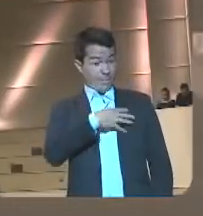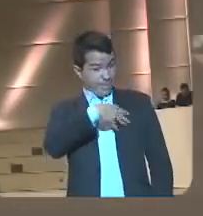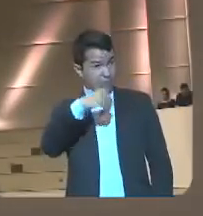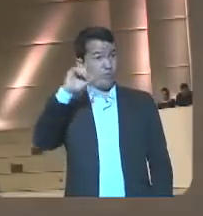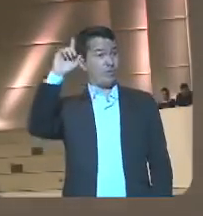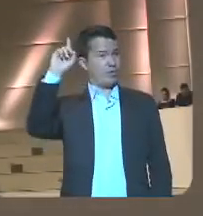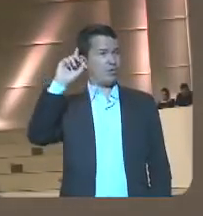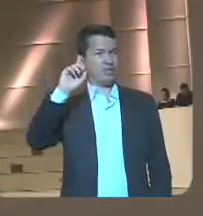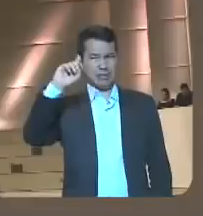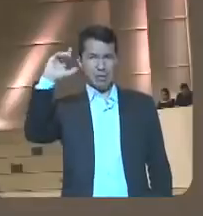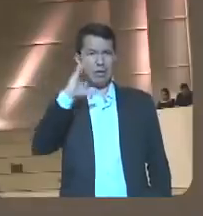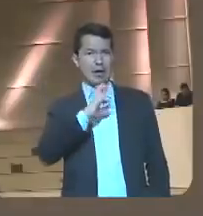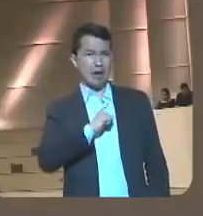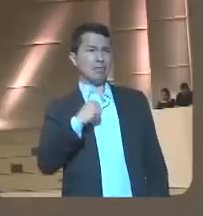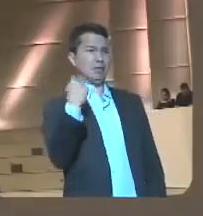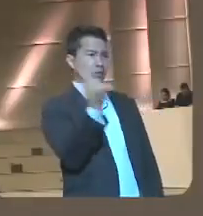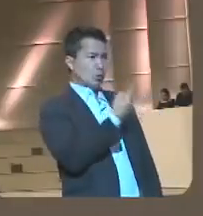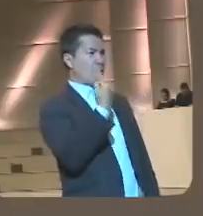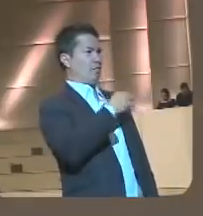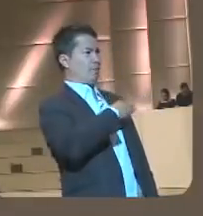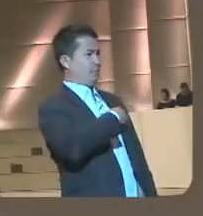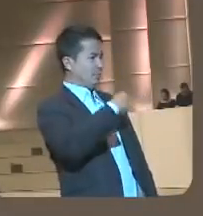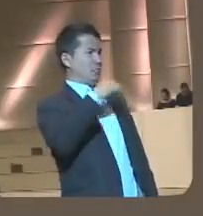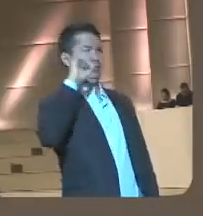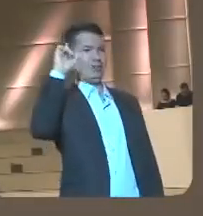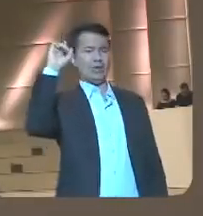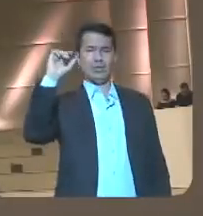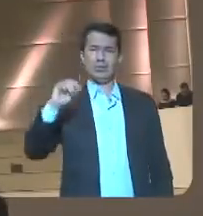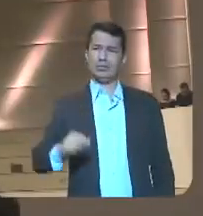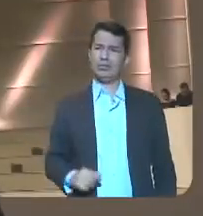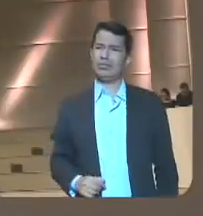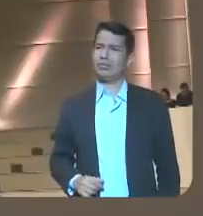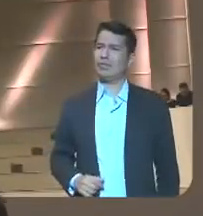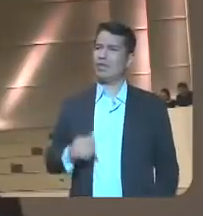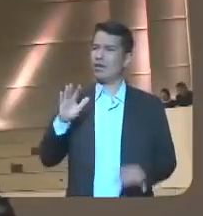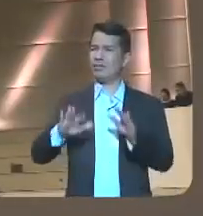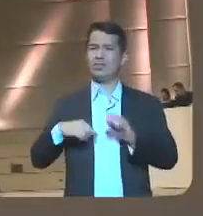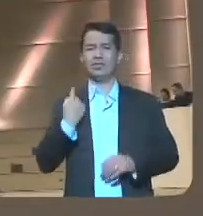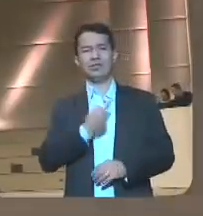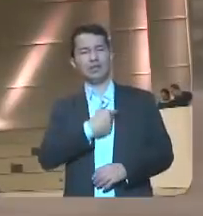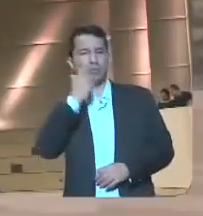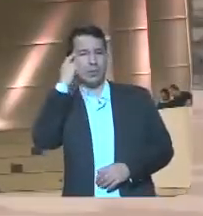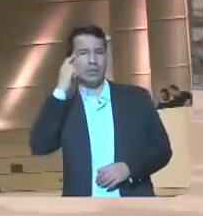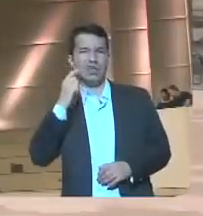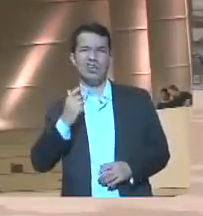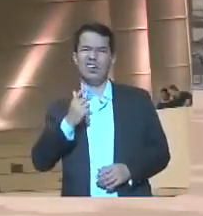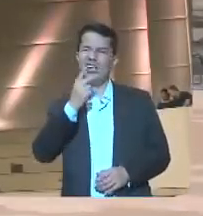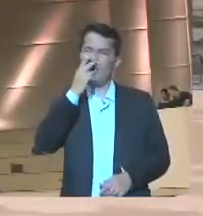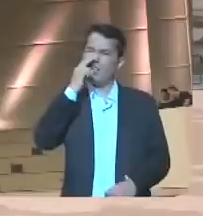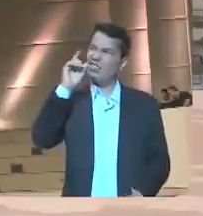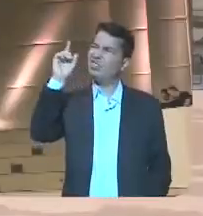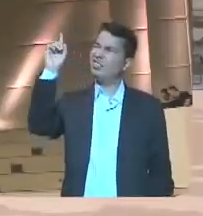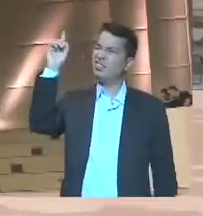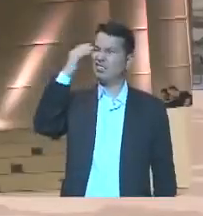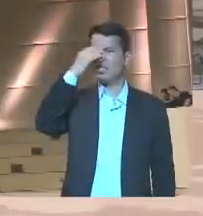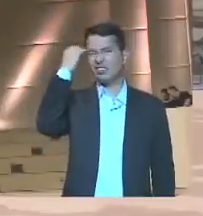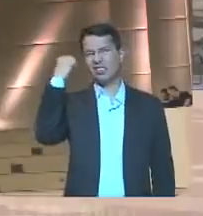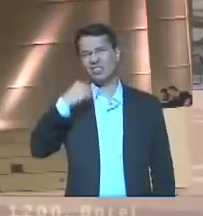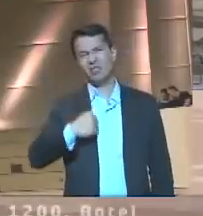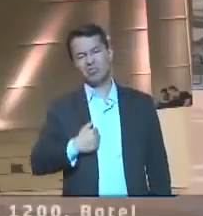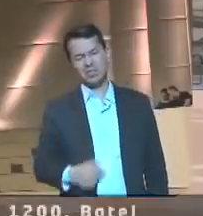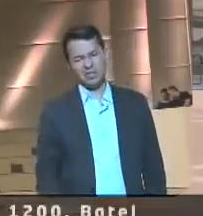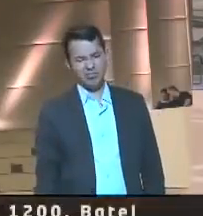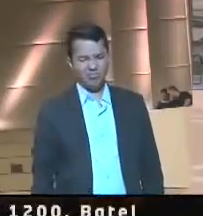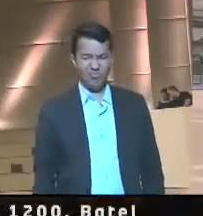quantos de nós já tivemos crises né e agora será que deus me ama será que deus esqueceu de mim será que deus não sei o que